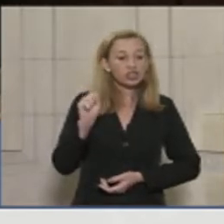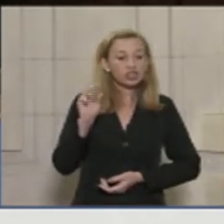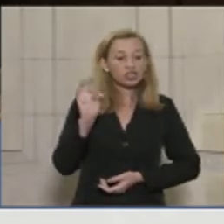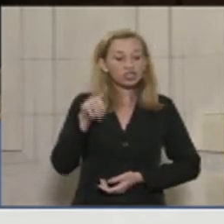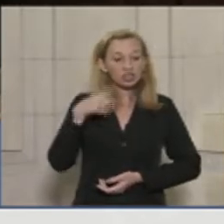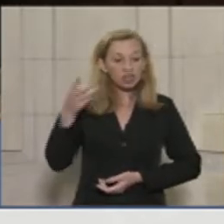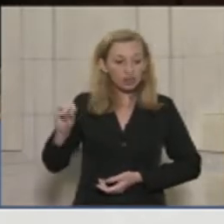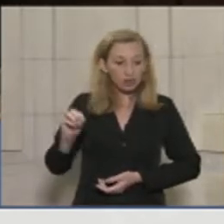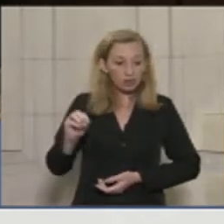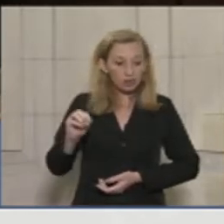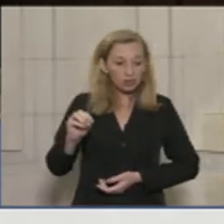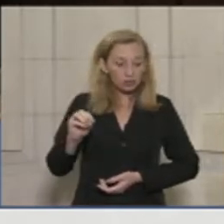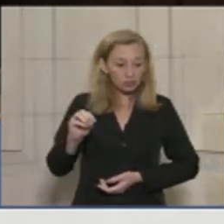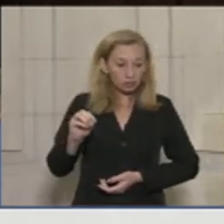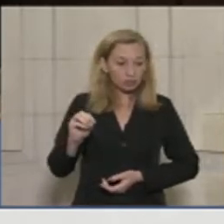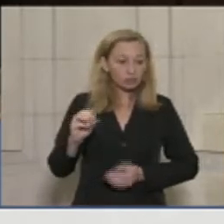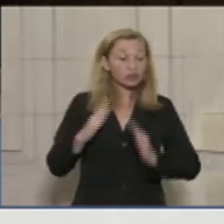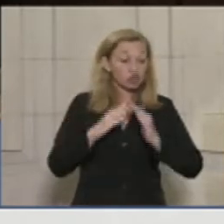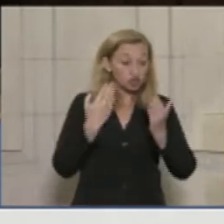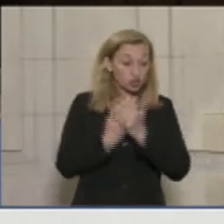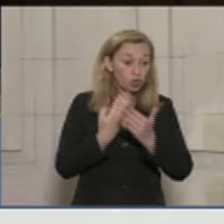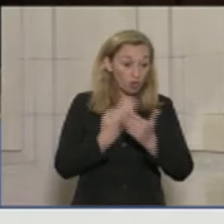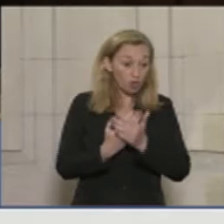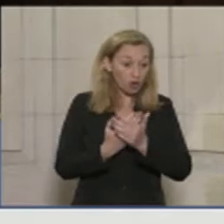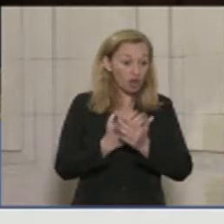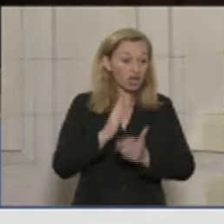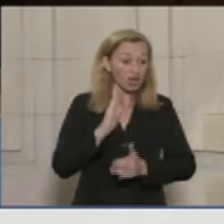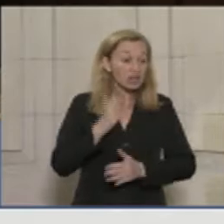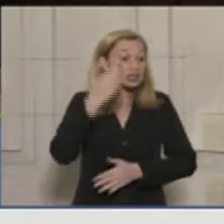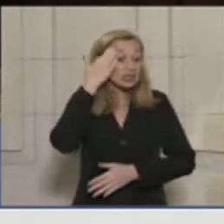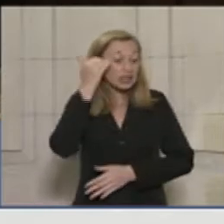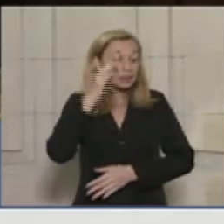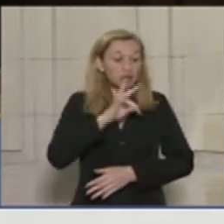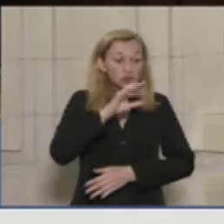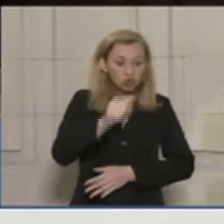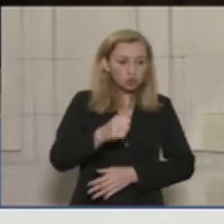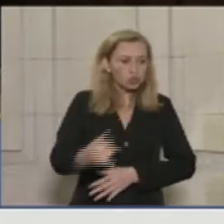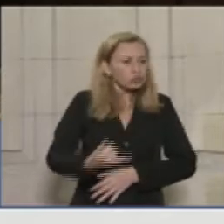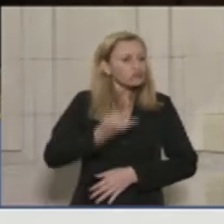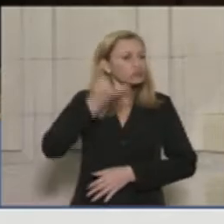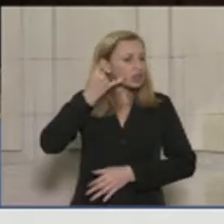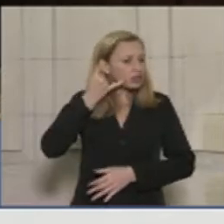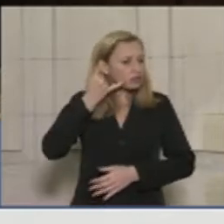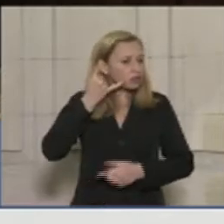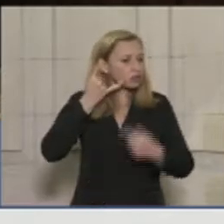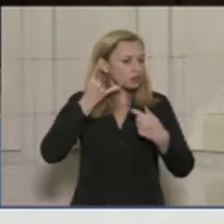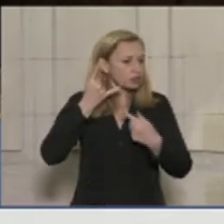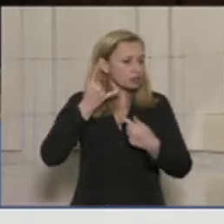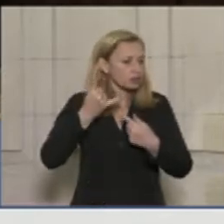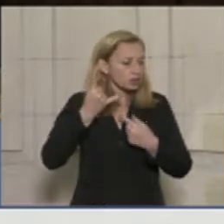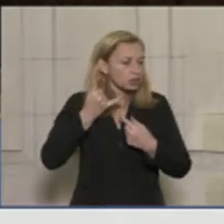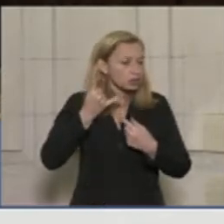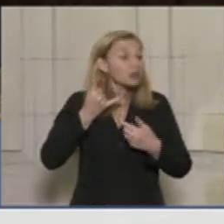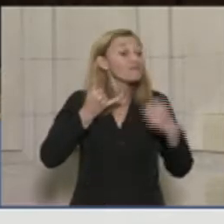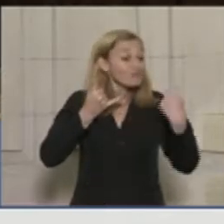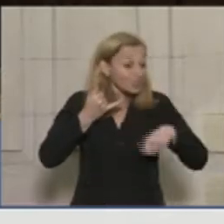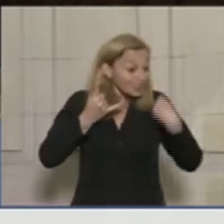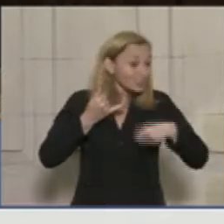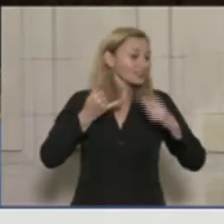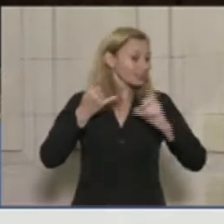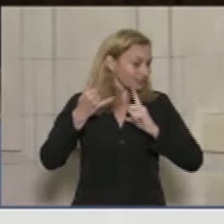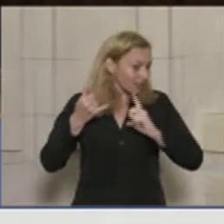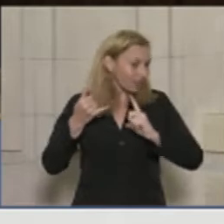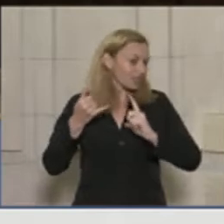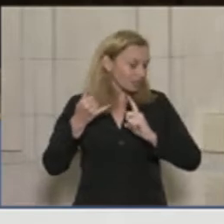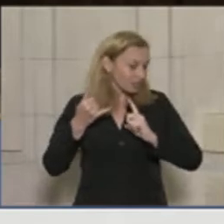linhas telefônicas. Não sei se Vossa Excelência entendeu bem. Linha telefônica. Eles precisam ter